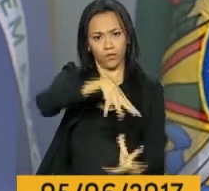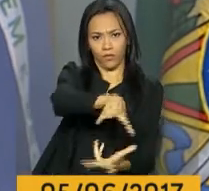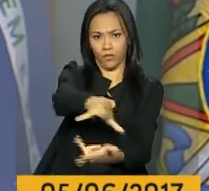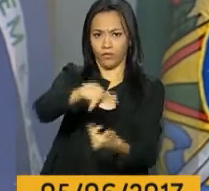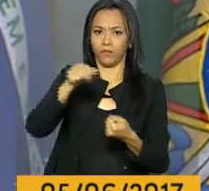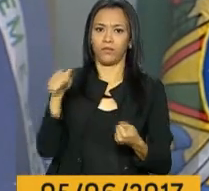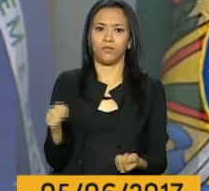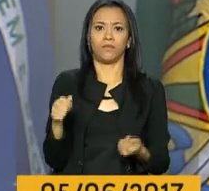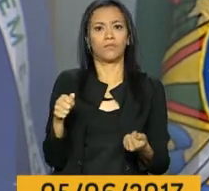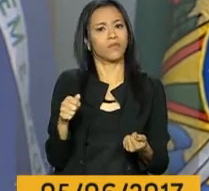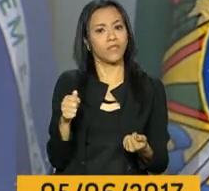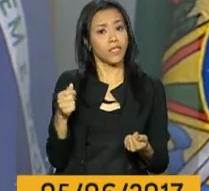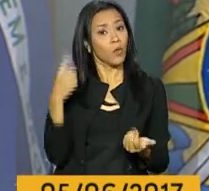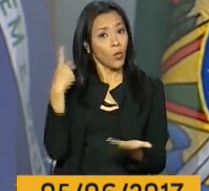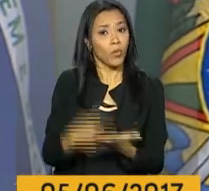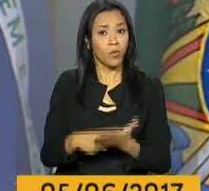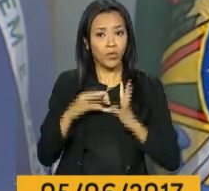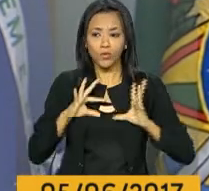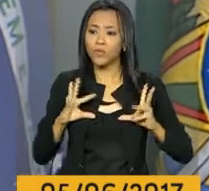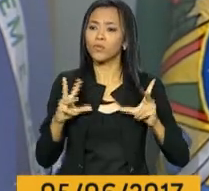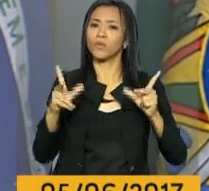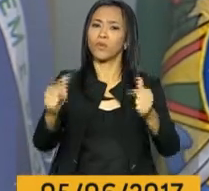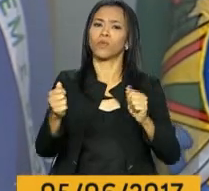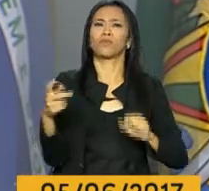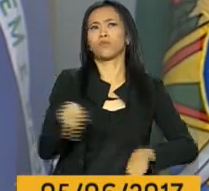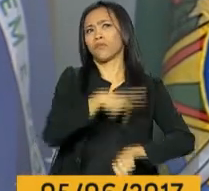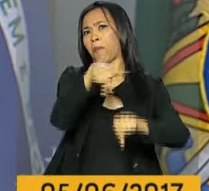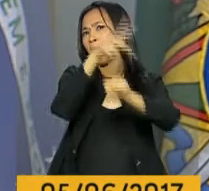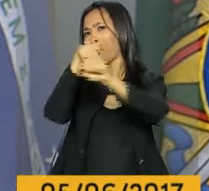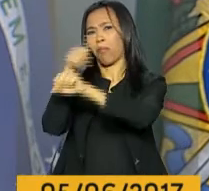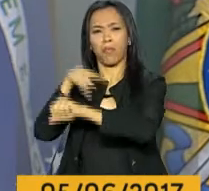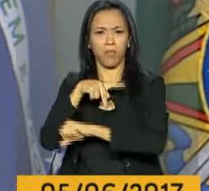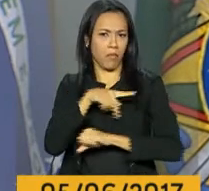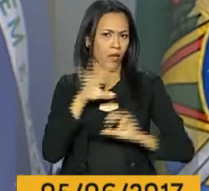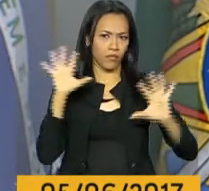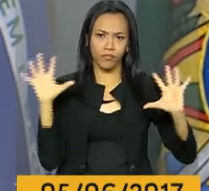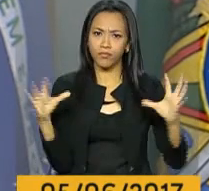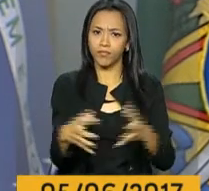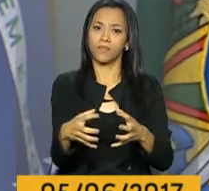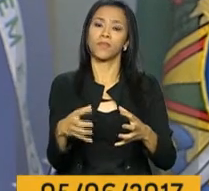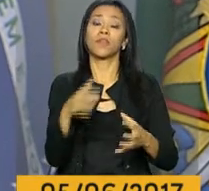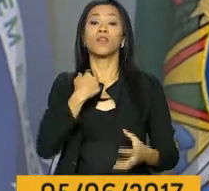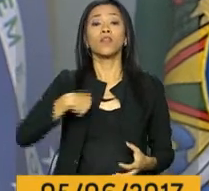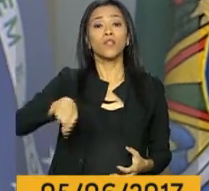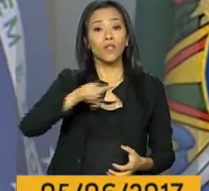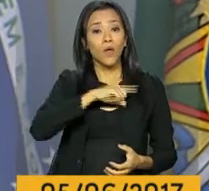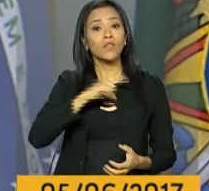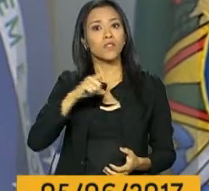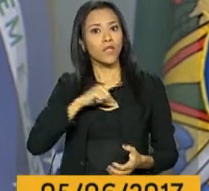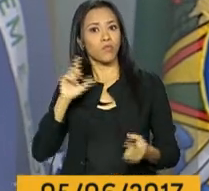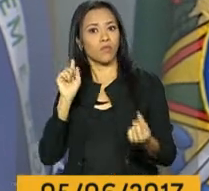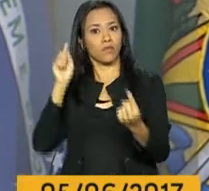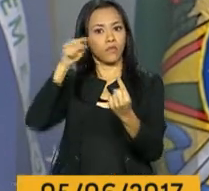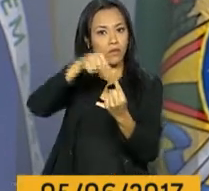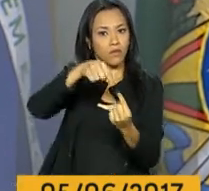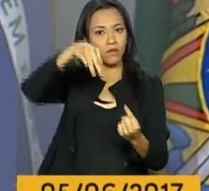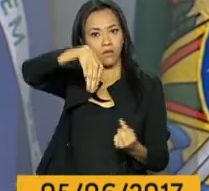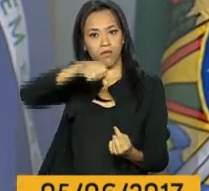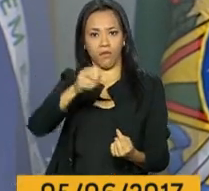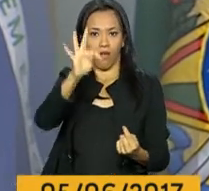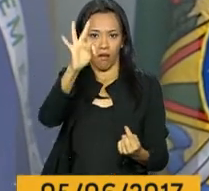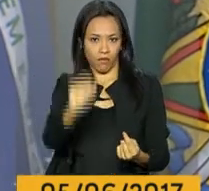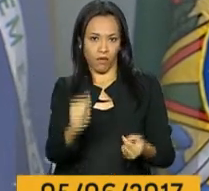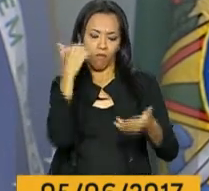ser a nossa parte nós assumimos meta ambiciosa fez